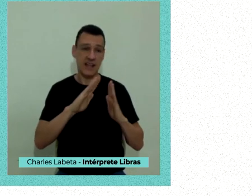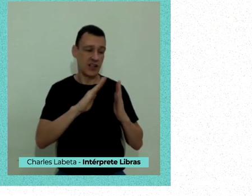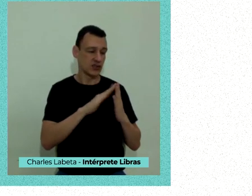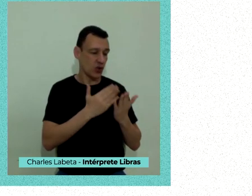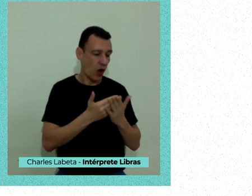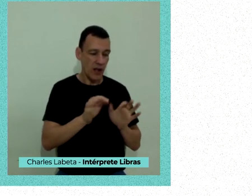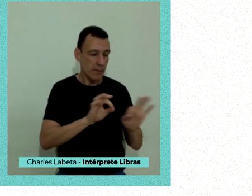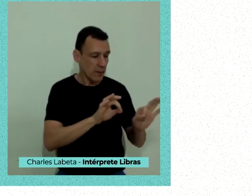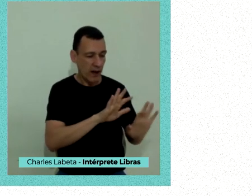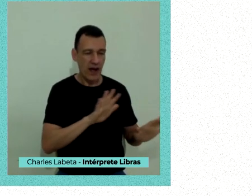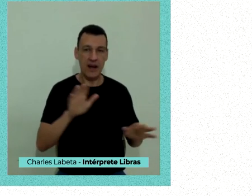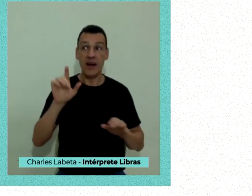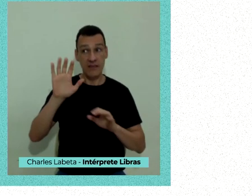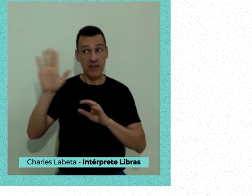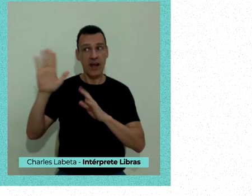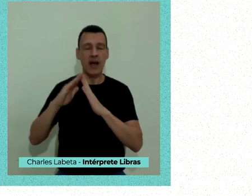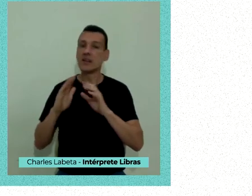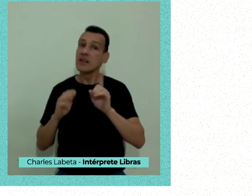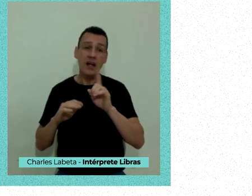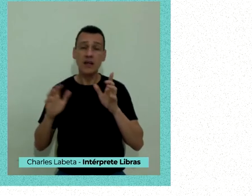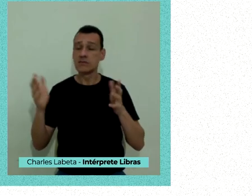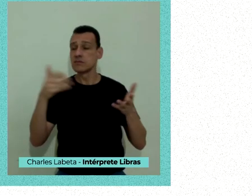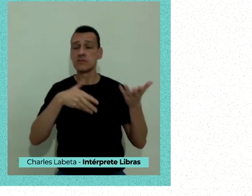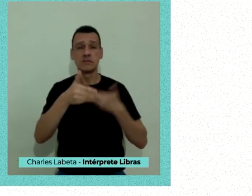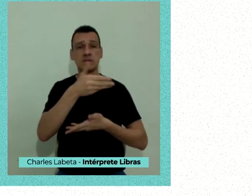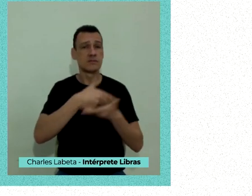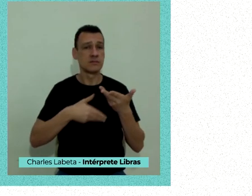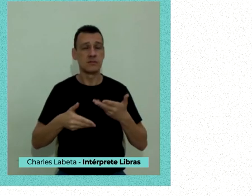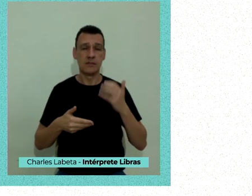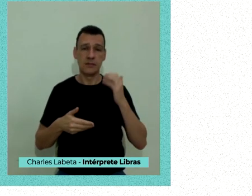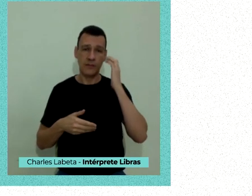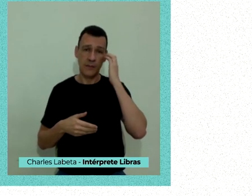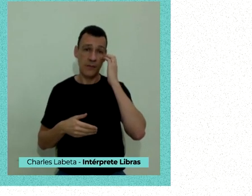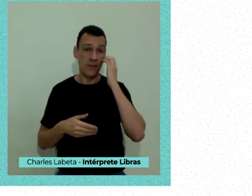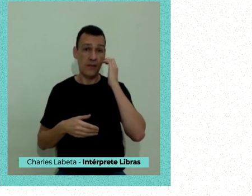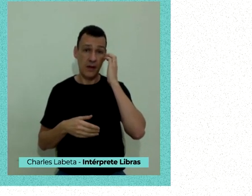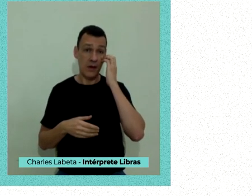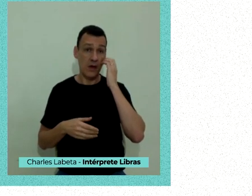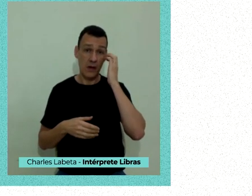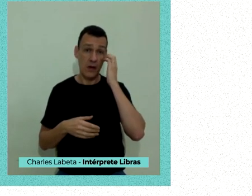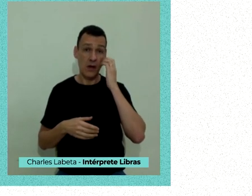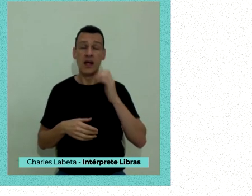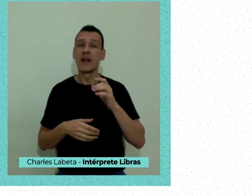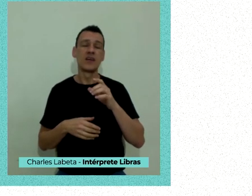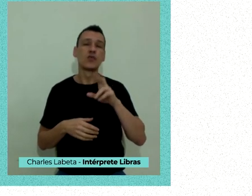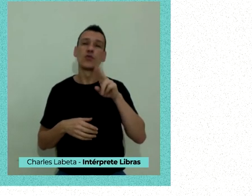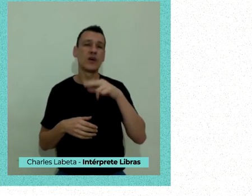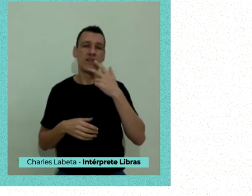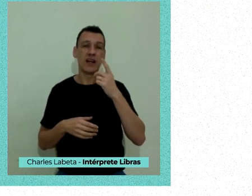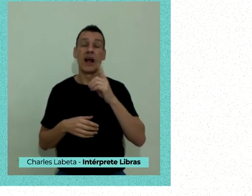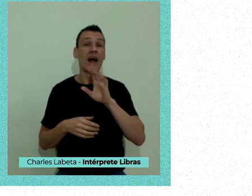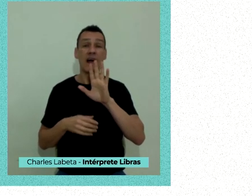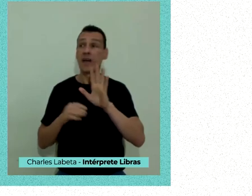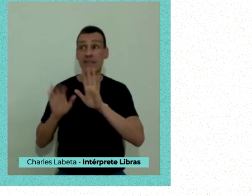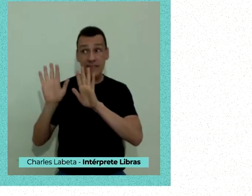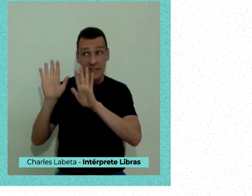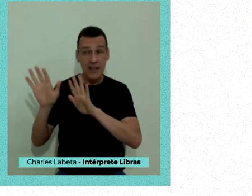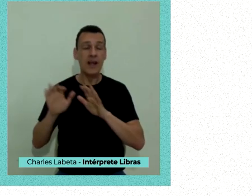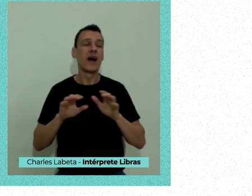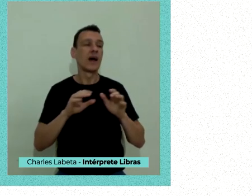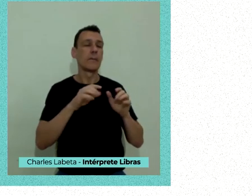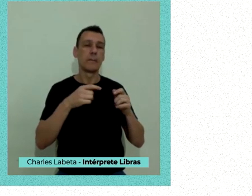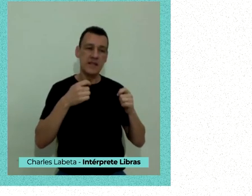as crianças, dizia o Davi. Mas ninguém disse, espera, precisamos formar os professores de vocês. E o Davi nos